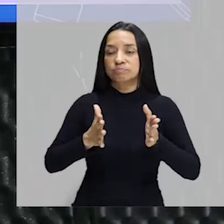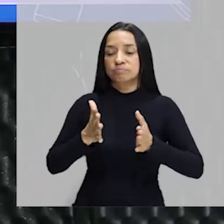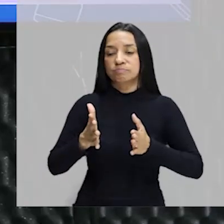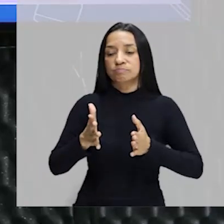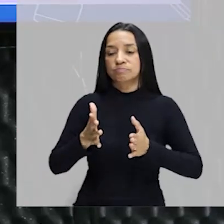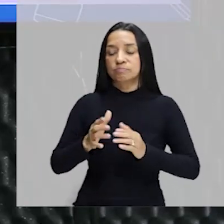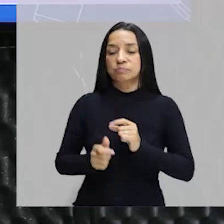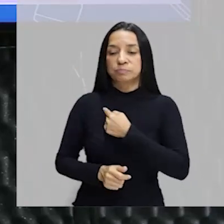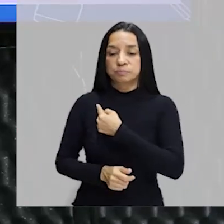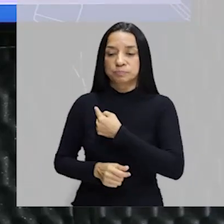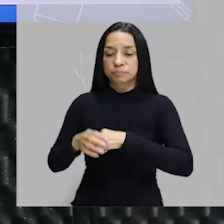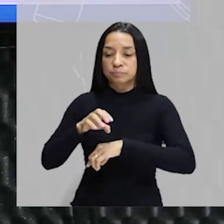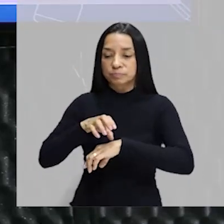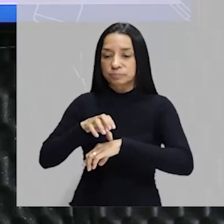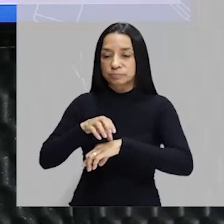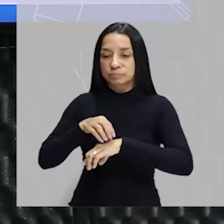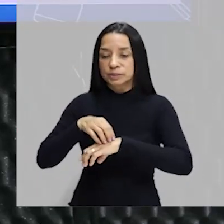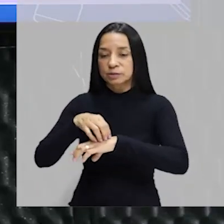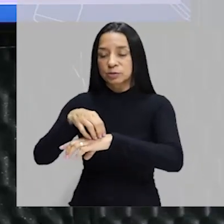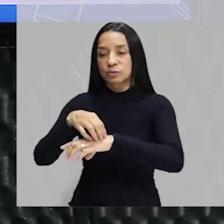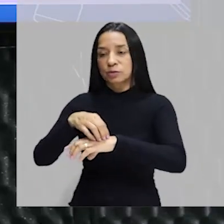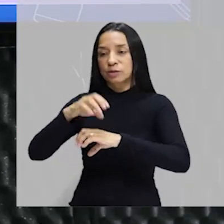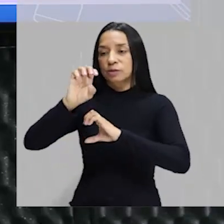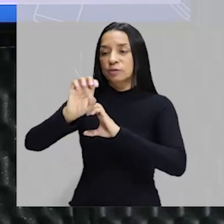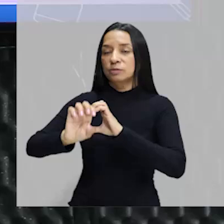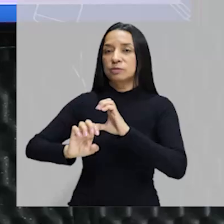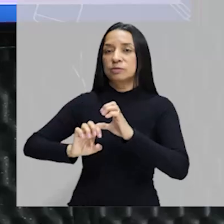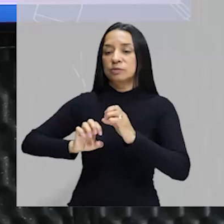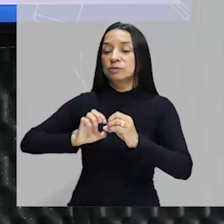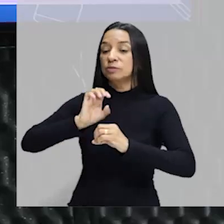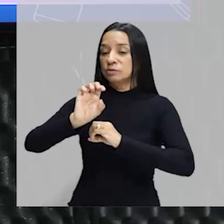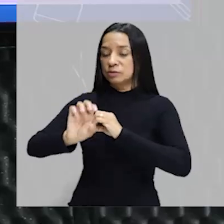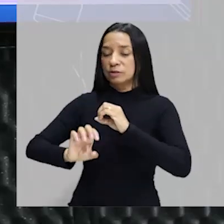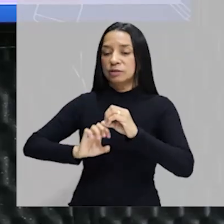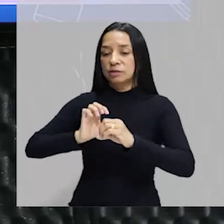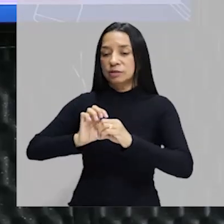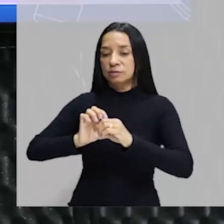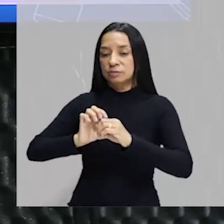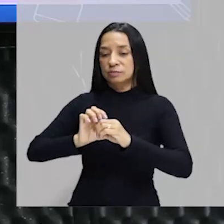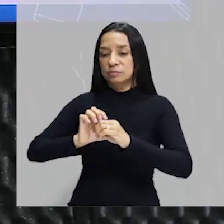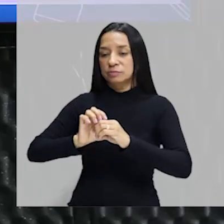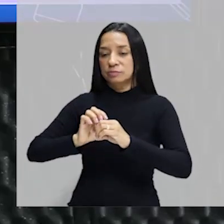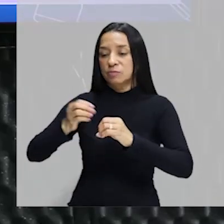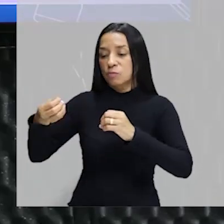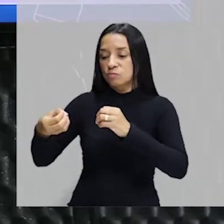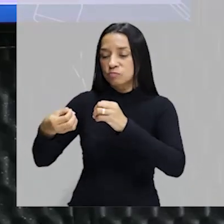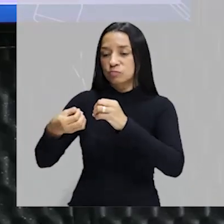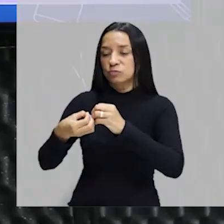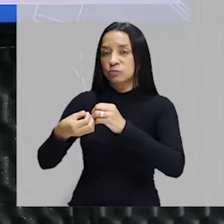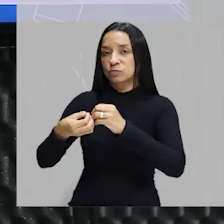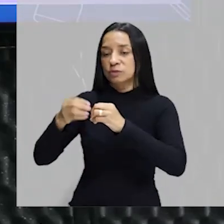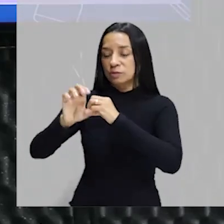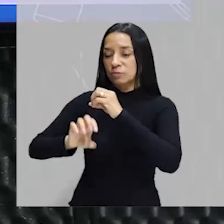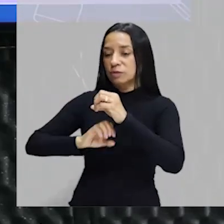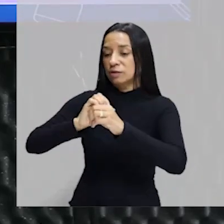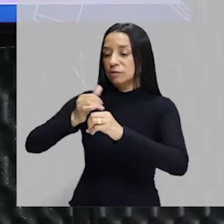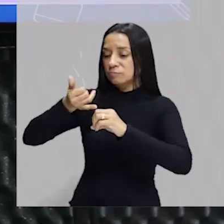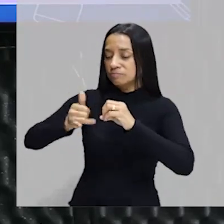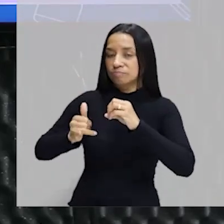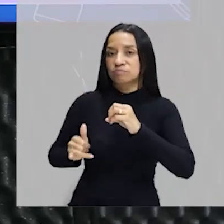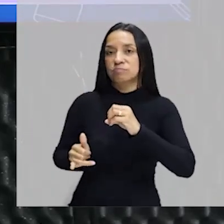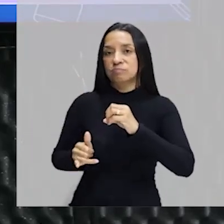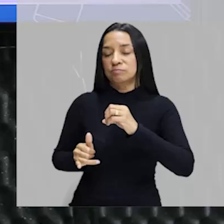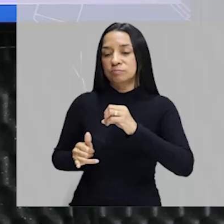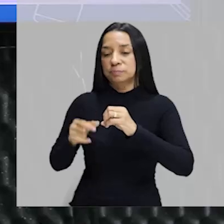esses transportadores de elétrons aqui, eles vão entregar esses elétrons de alta energia, que está localizado dentro do hidrogênio ali,